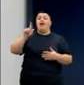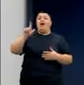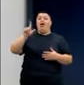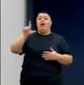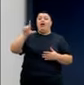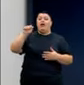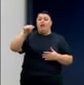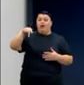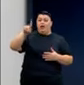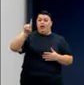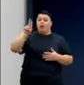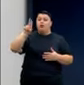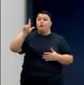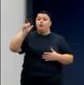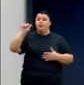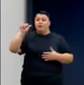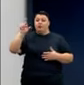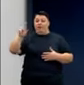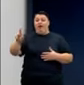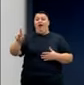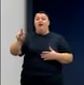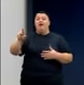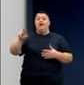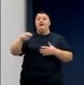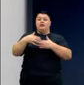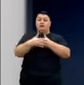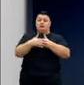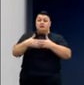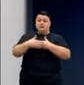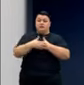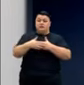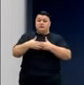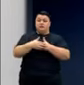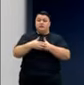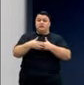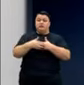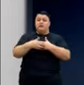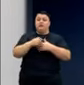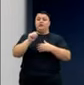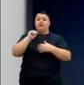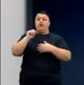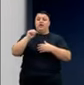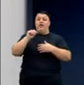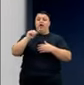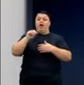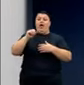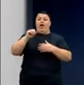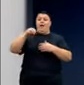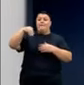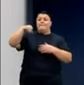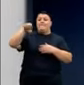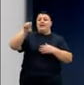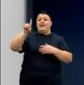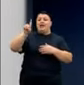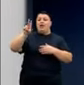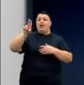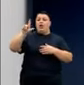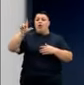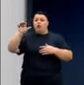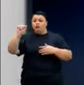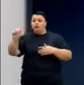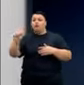No tecido conjuntivo, ele vai originar, então, hematopoético, que é a medula, o sanguíneo, o denso, modelado